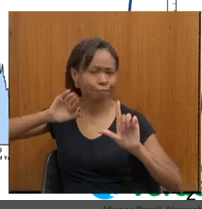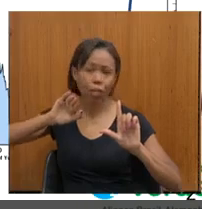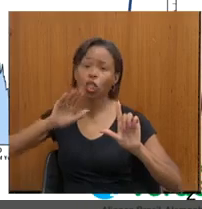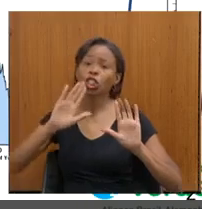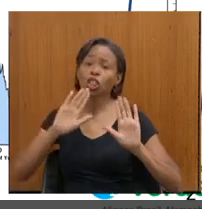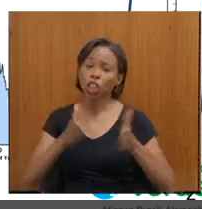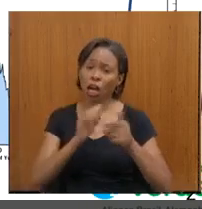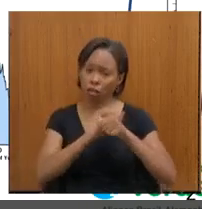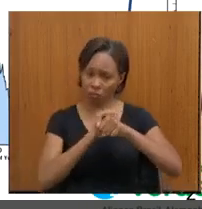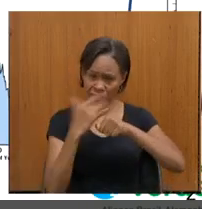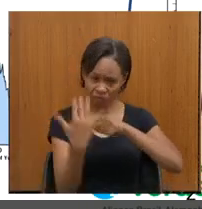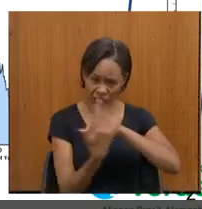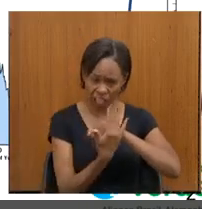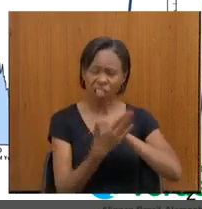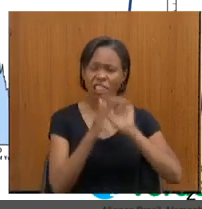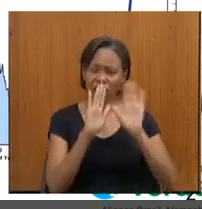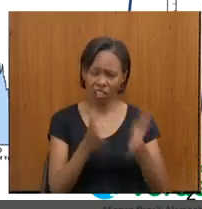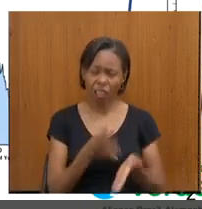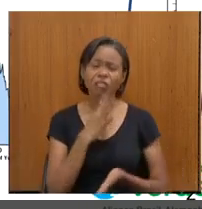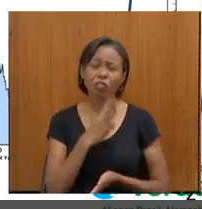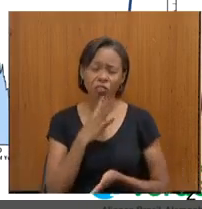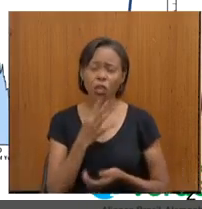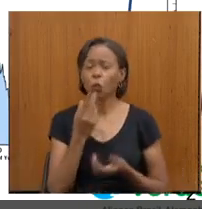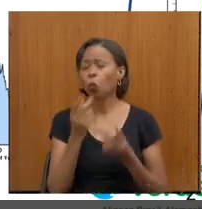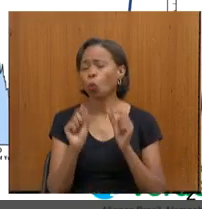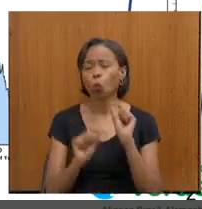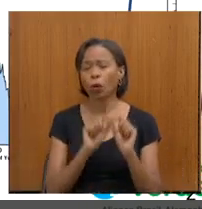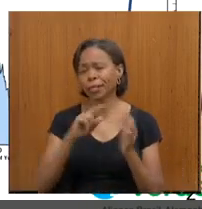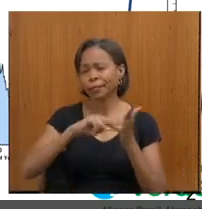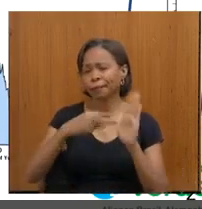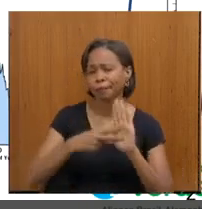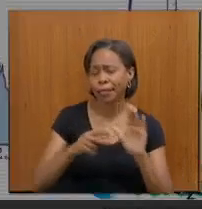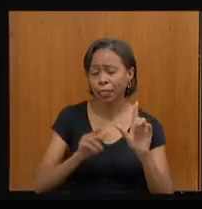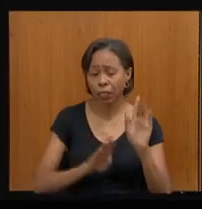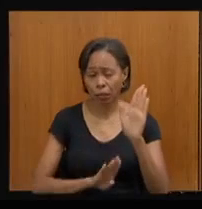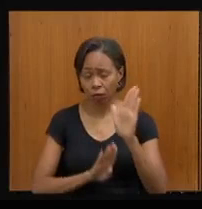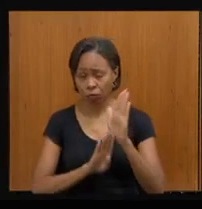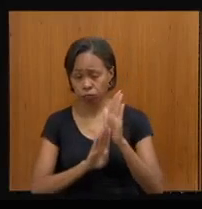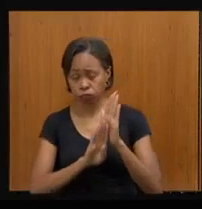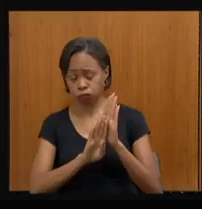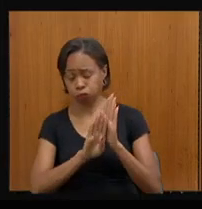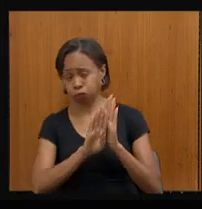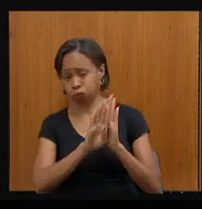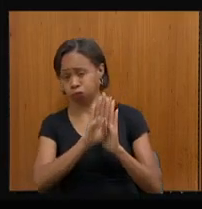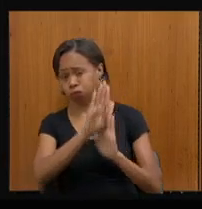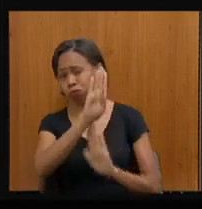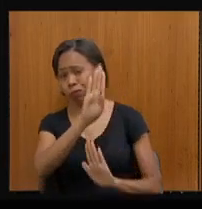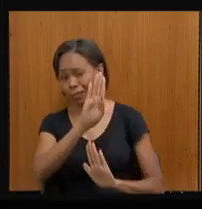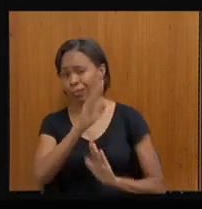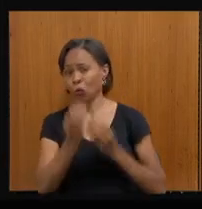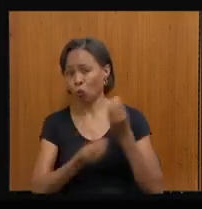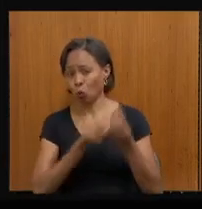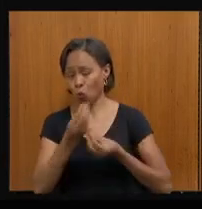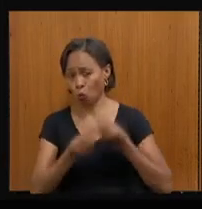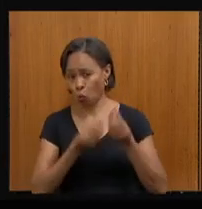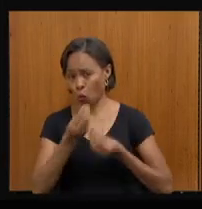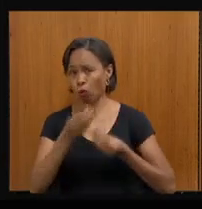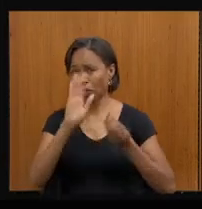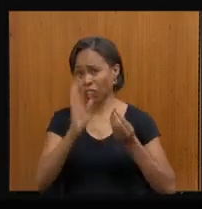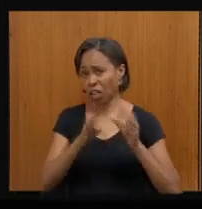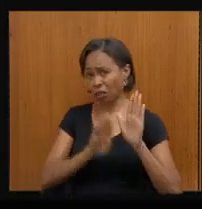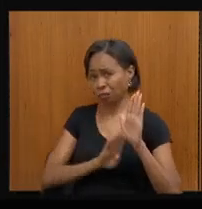o que significa um crescimento exponencial então talvez a gente consegue ver que está indo para um crescimento